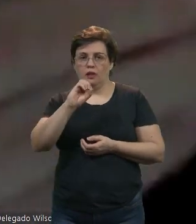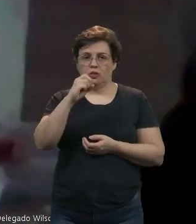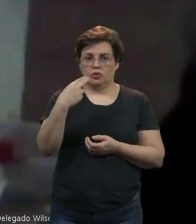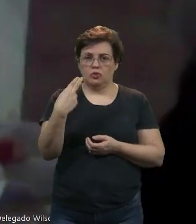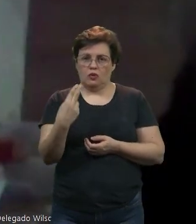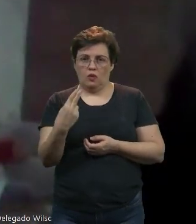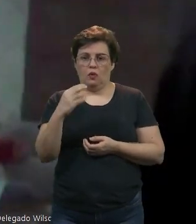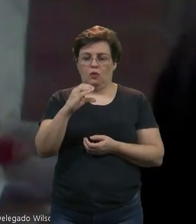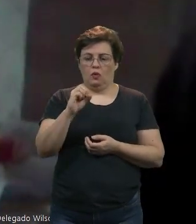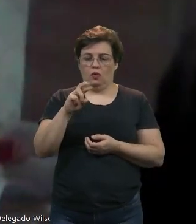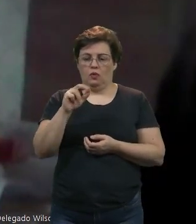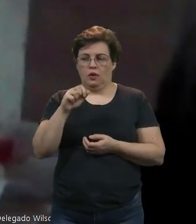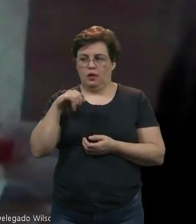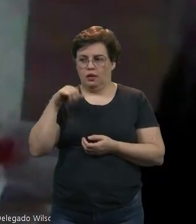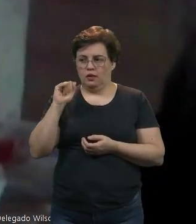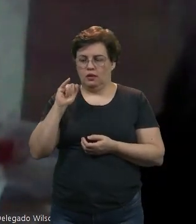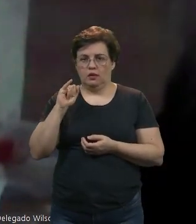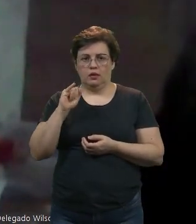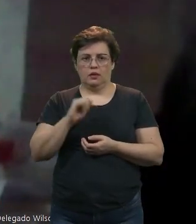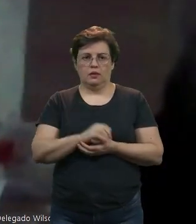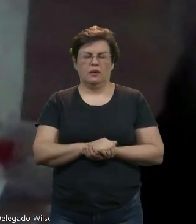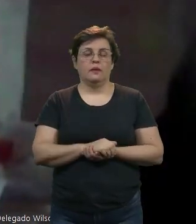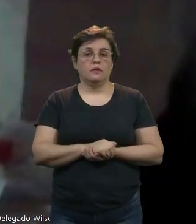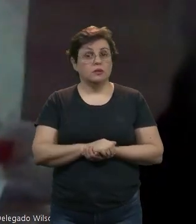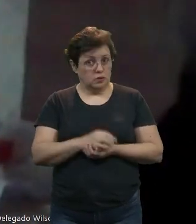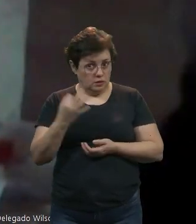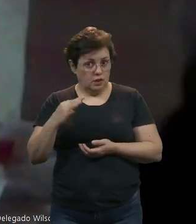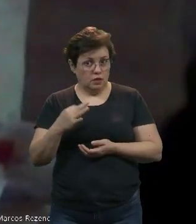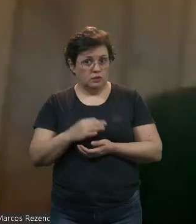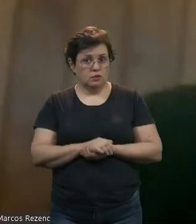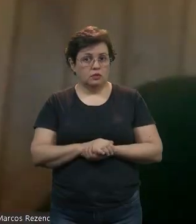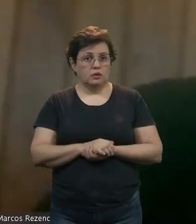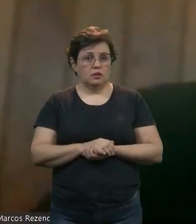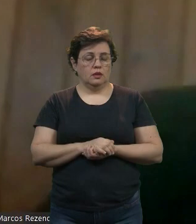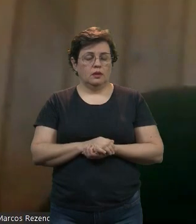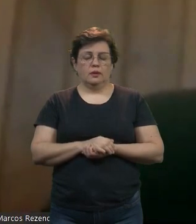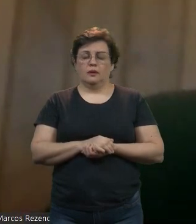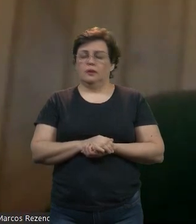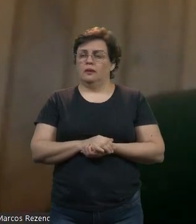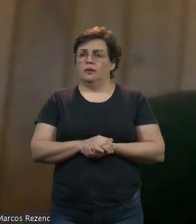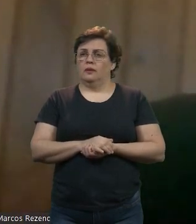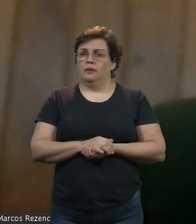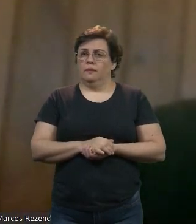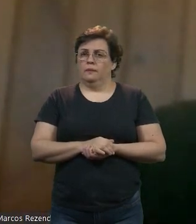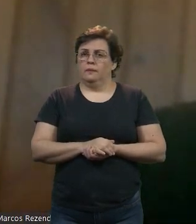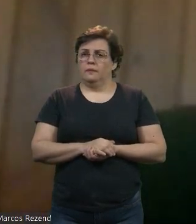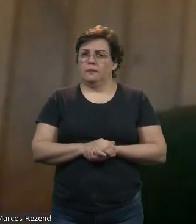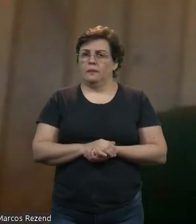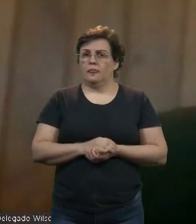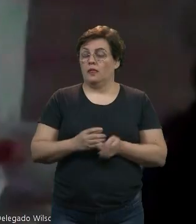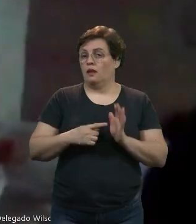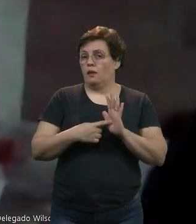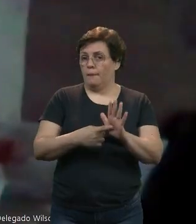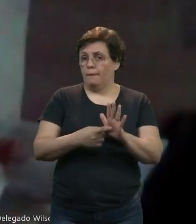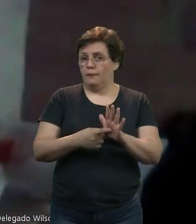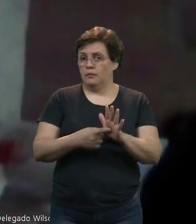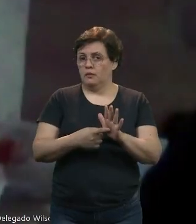o vereador Nardi, vereador professor Mário Coraini. Não, mas o encaminhamento. Que apresentar um